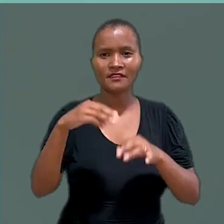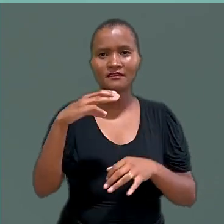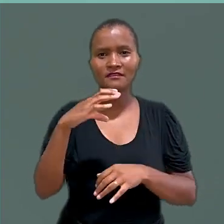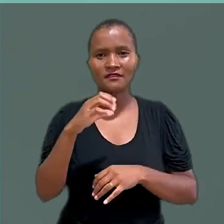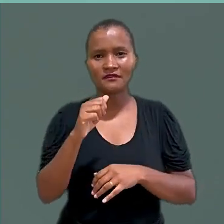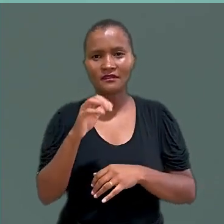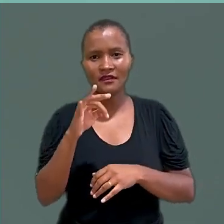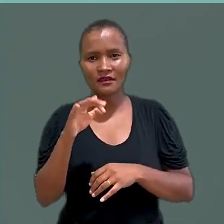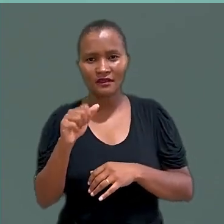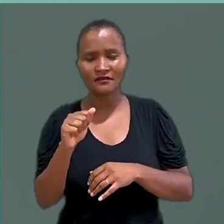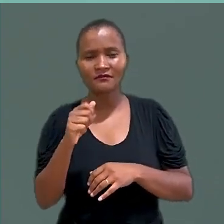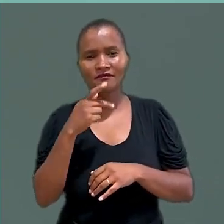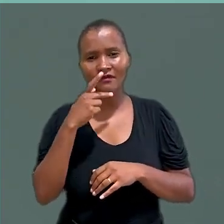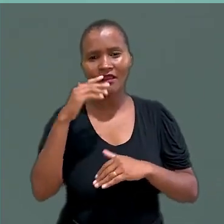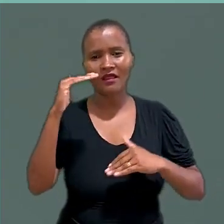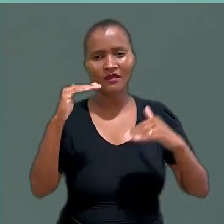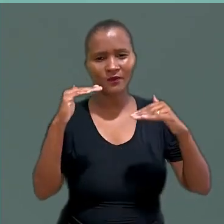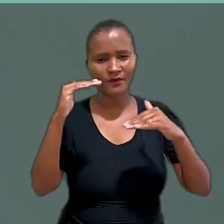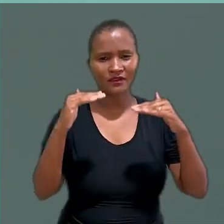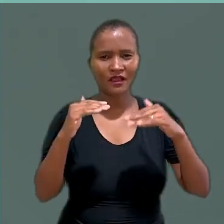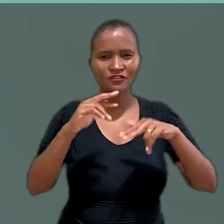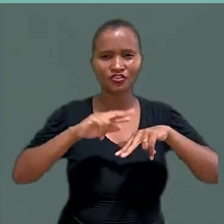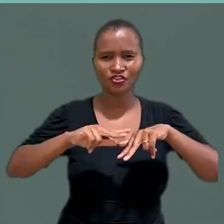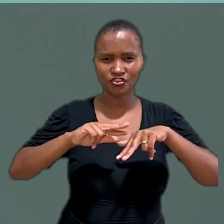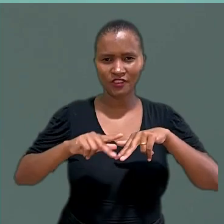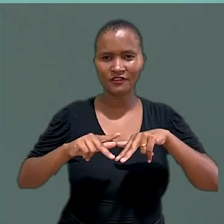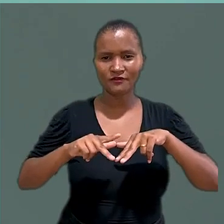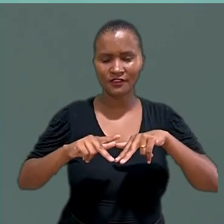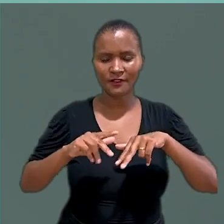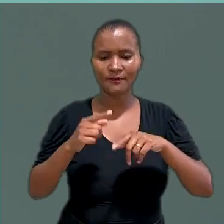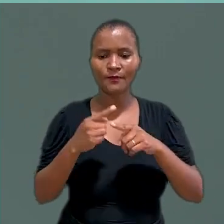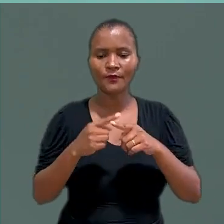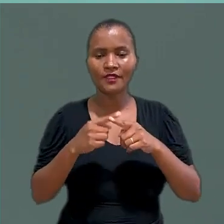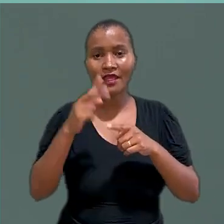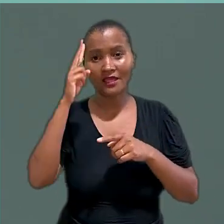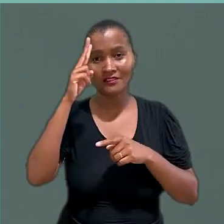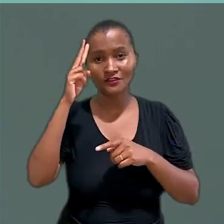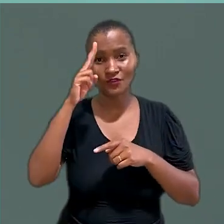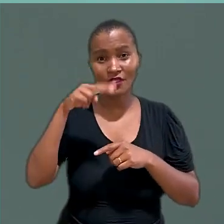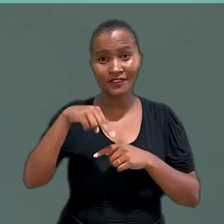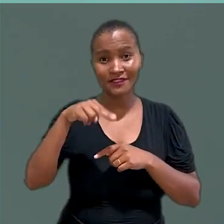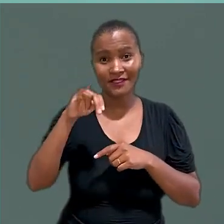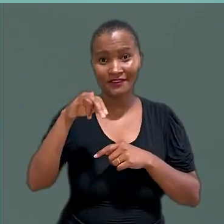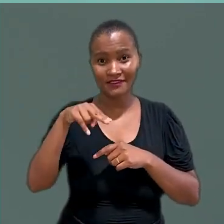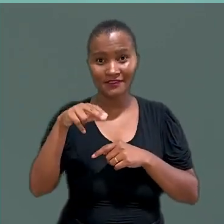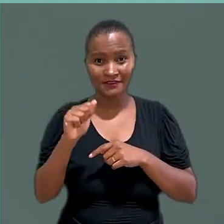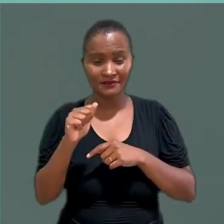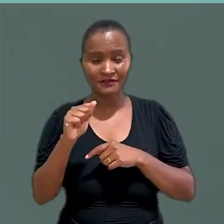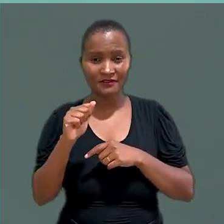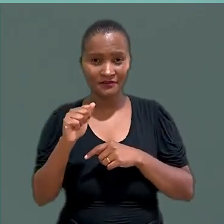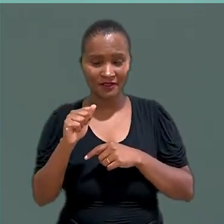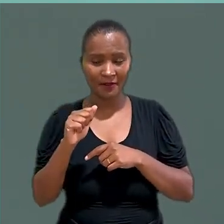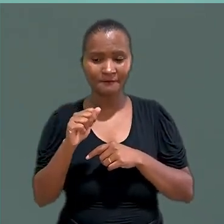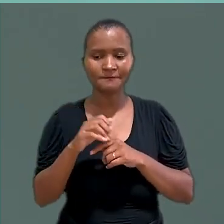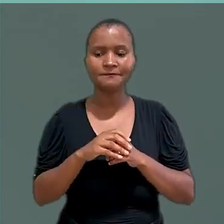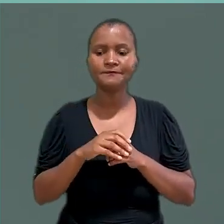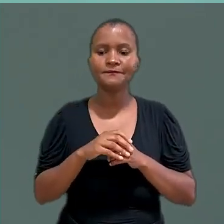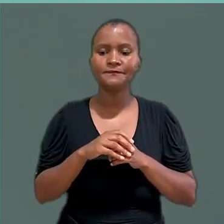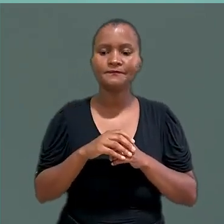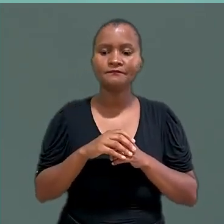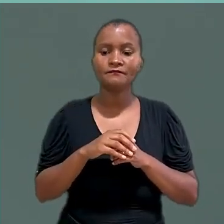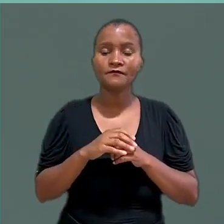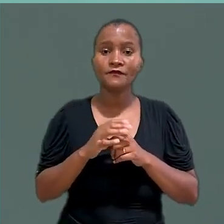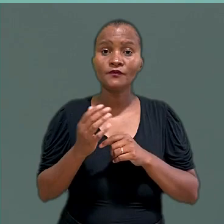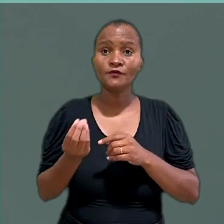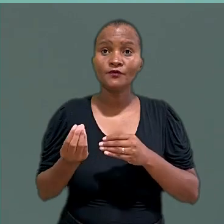ministra Cátia Roda, que diz respeito à equidade de gênero, enfim. Porque a história da Nina, ela nos traz